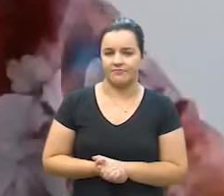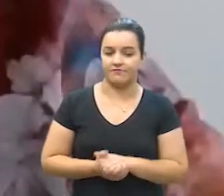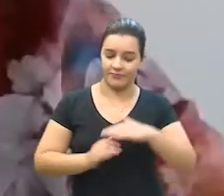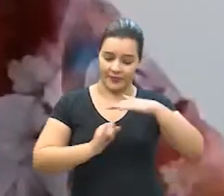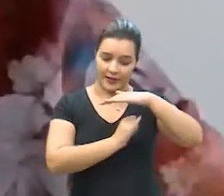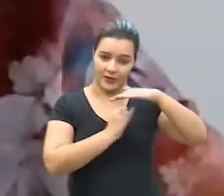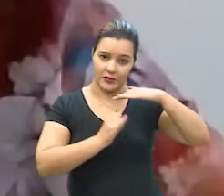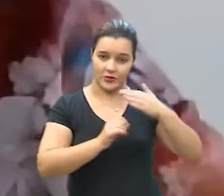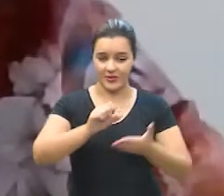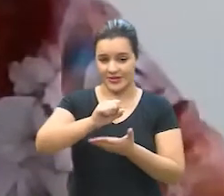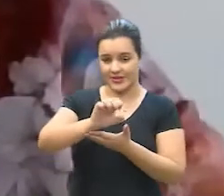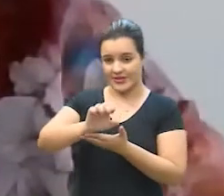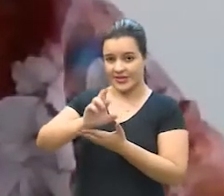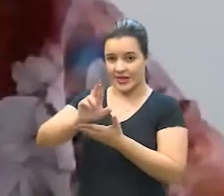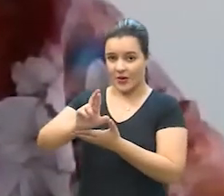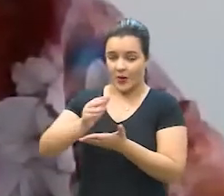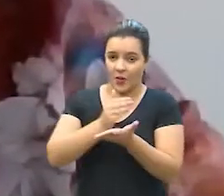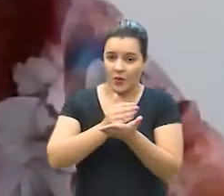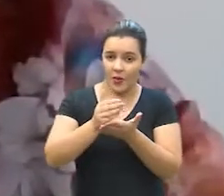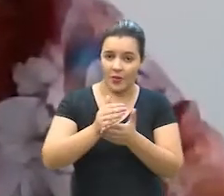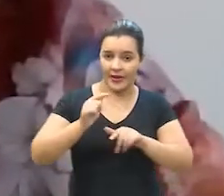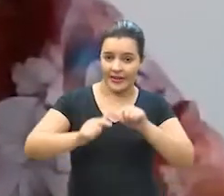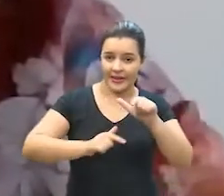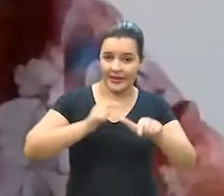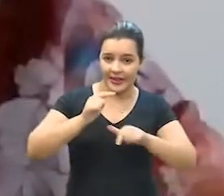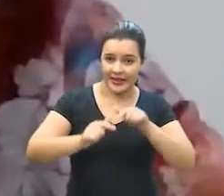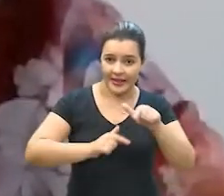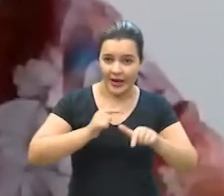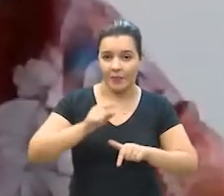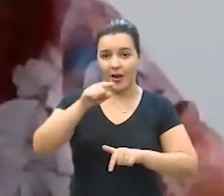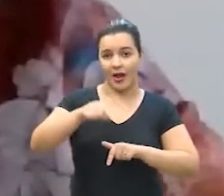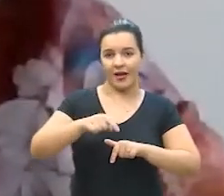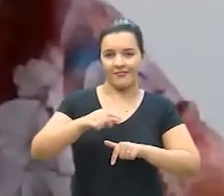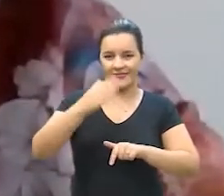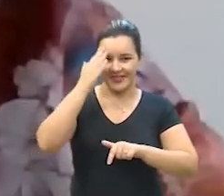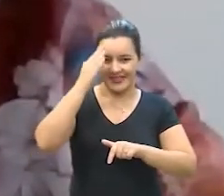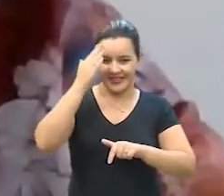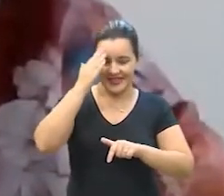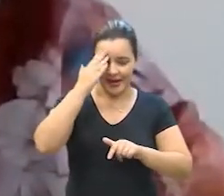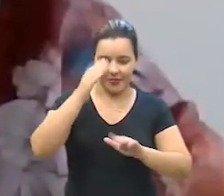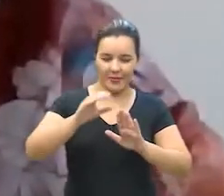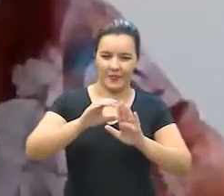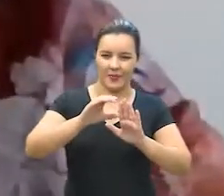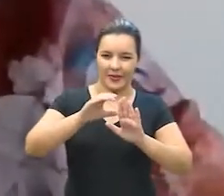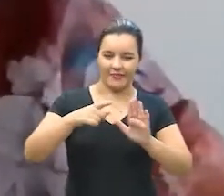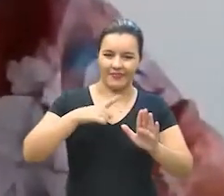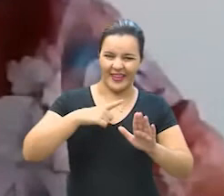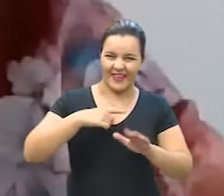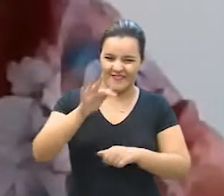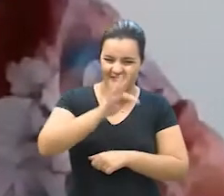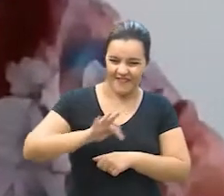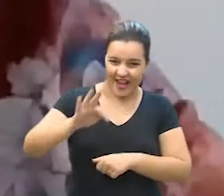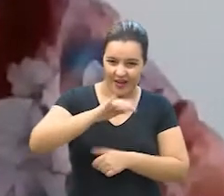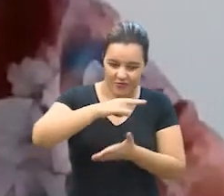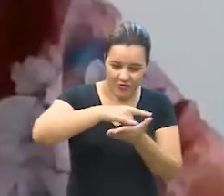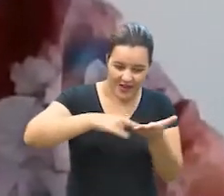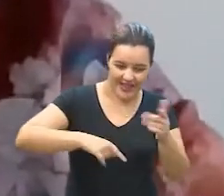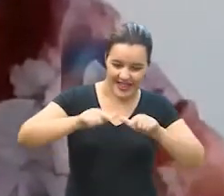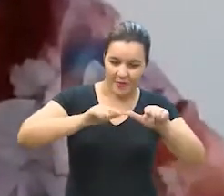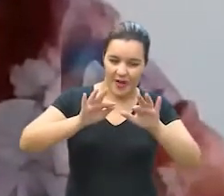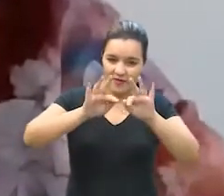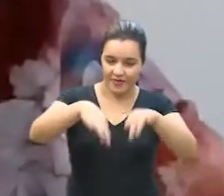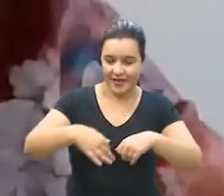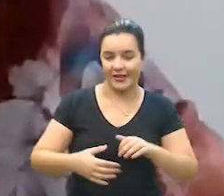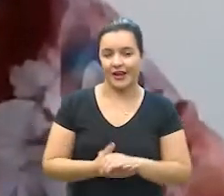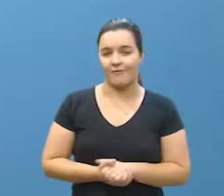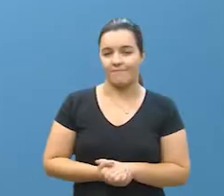O Instituto Ser começou pelo trabalho de conclusão de curso em terapia ocupacional da proprietária, de